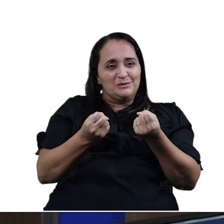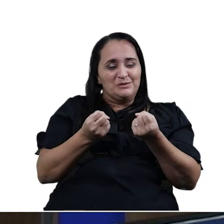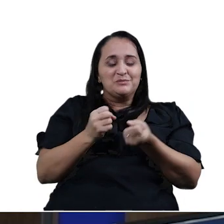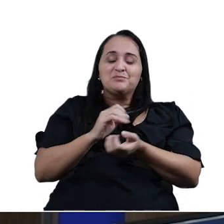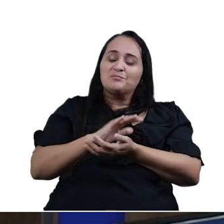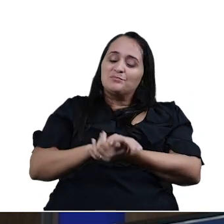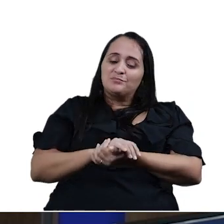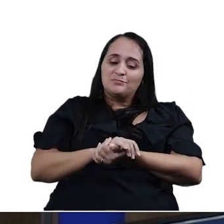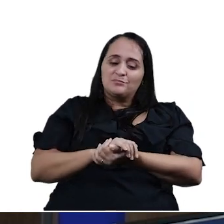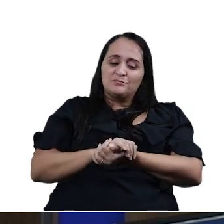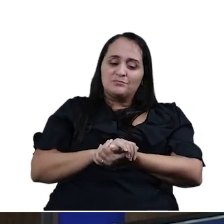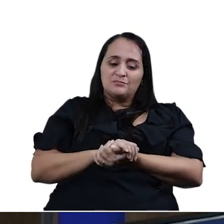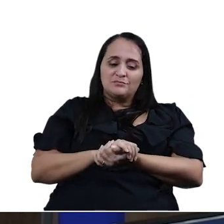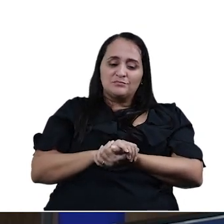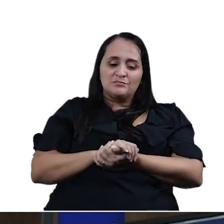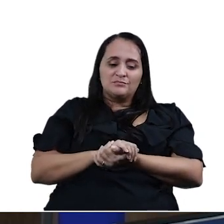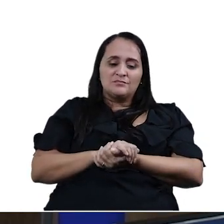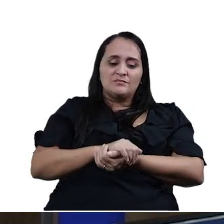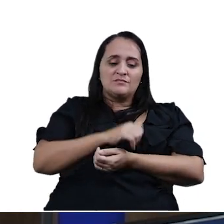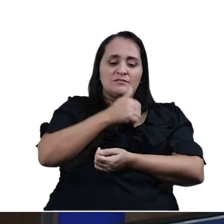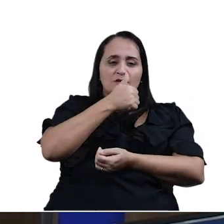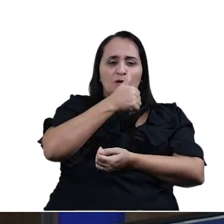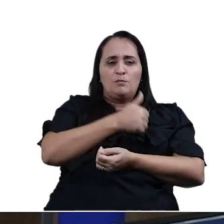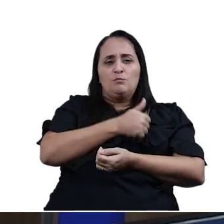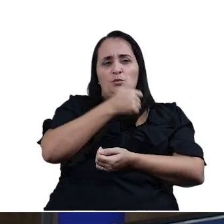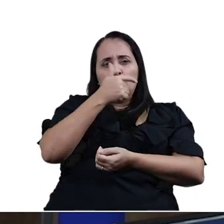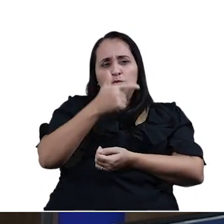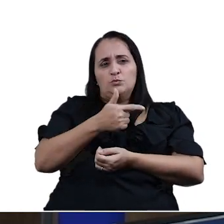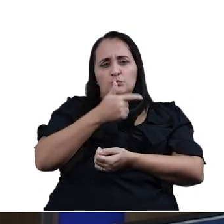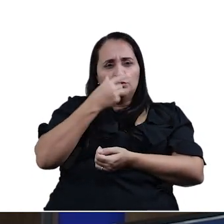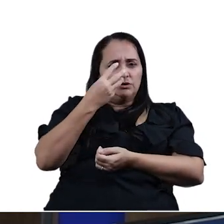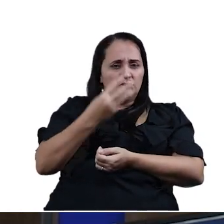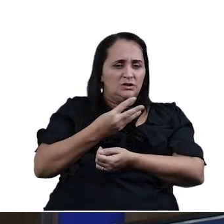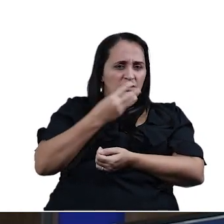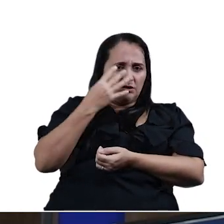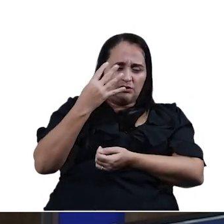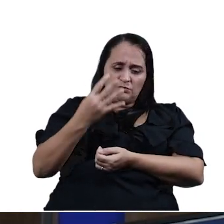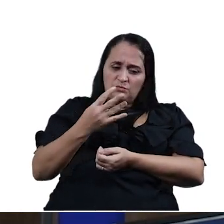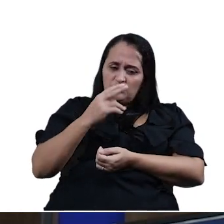saiu 1, 2, 3, 4,